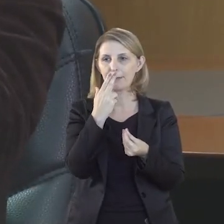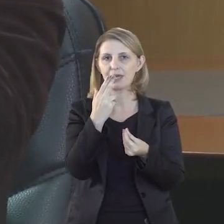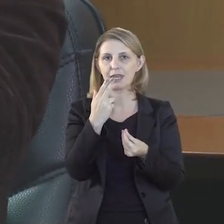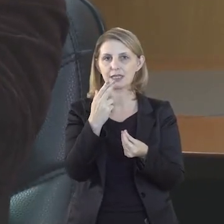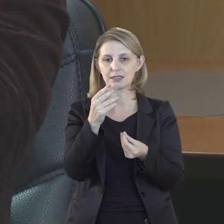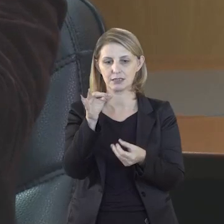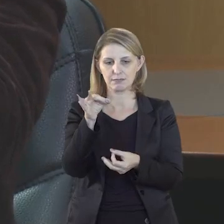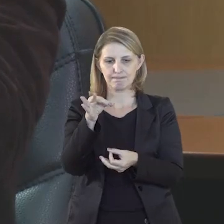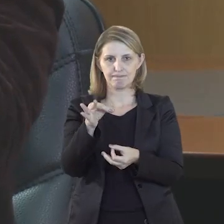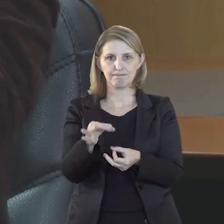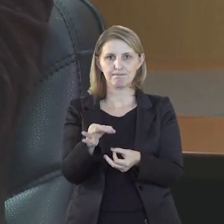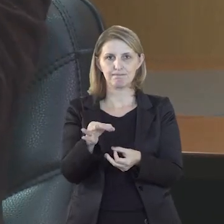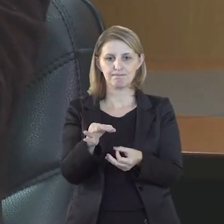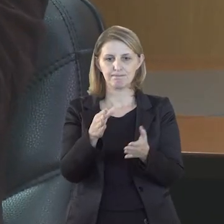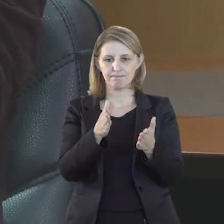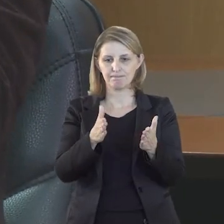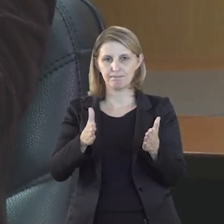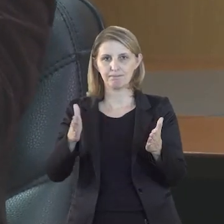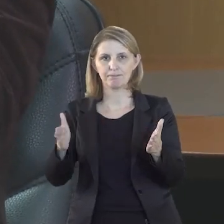muito...